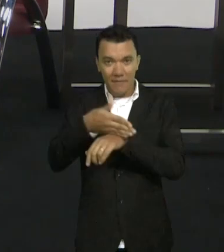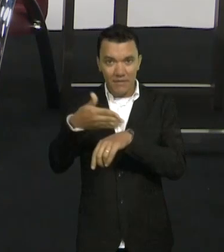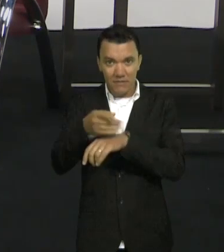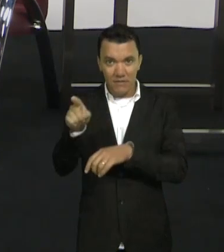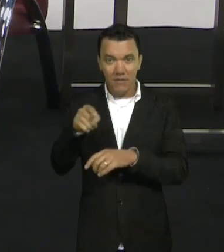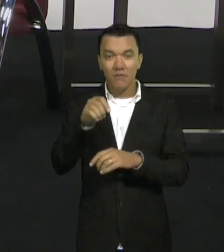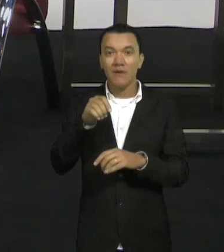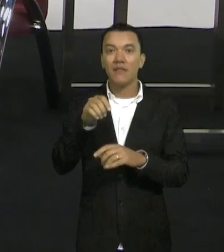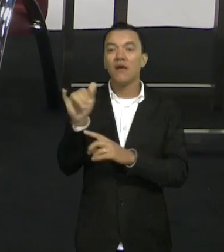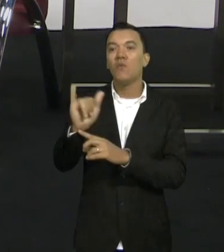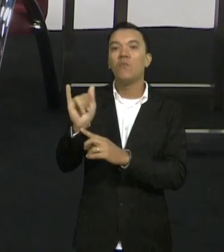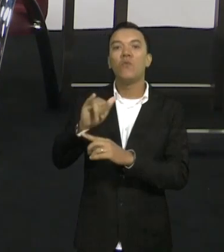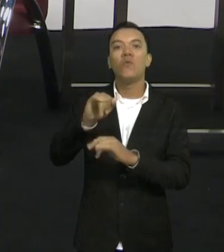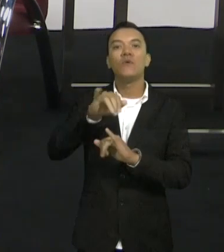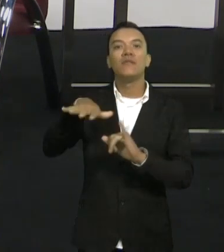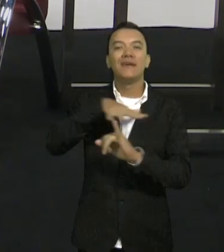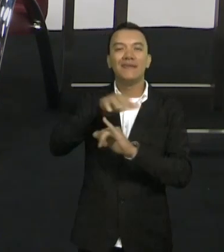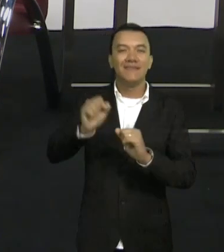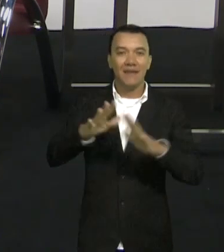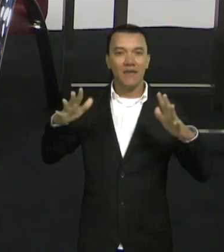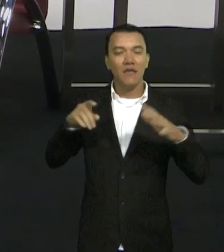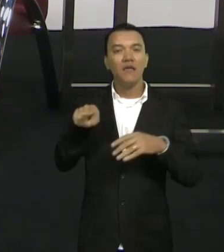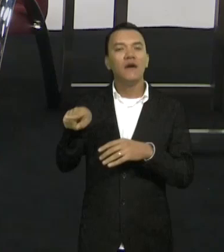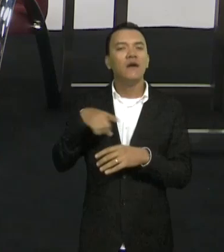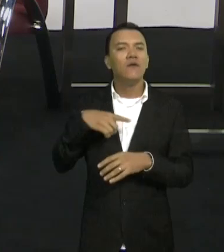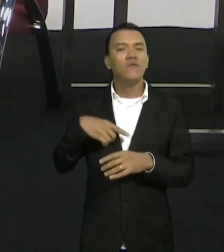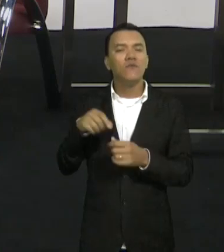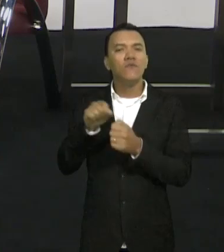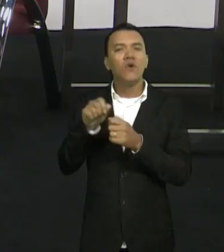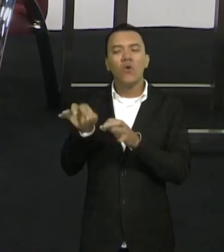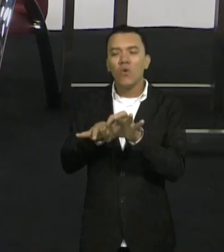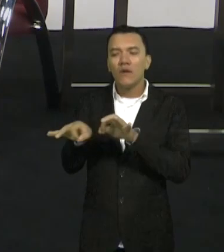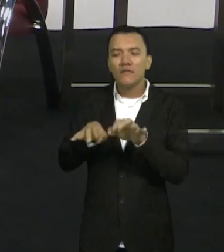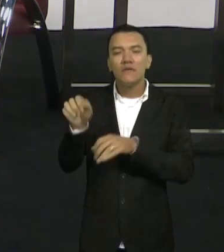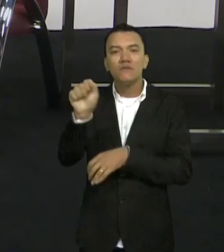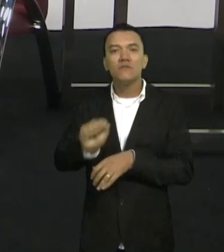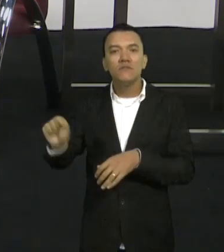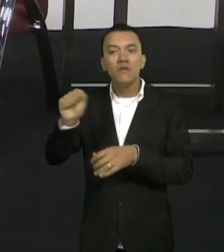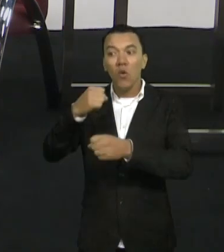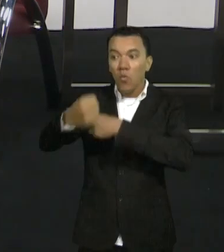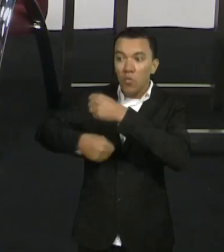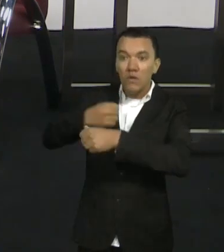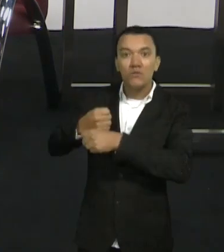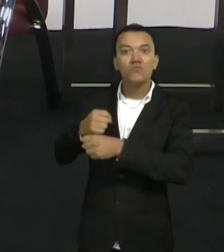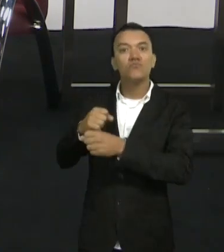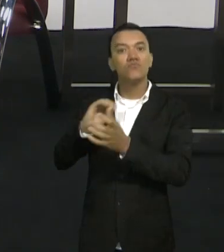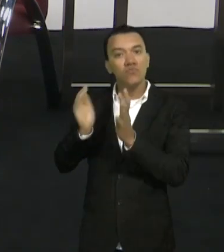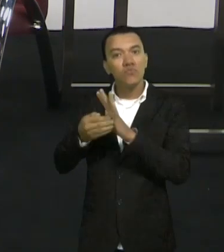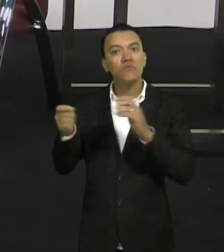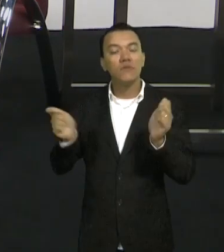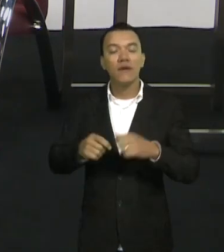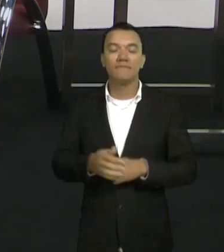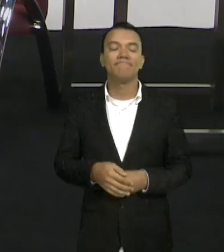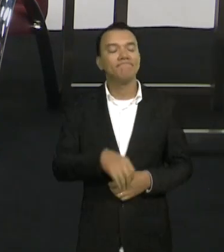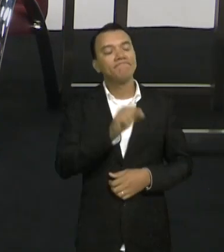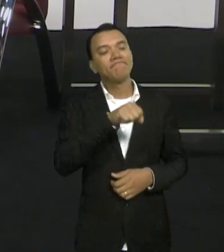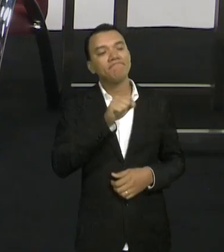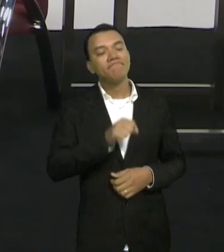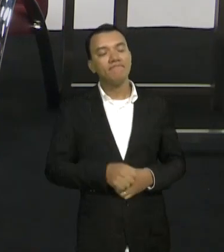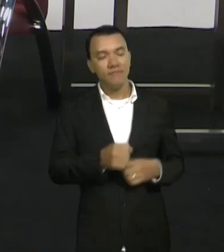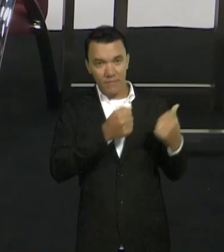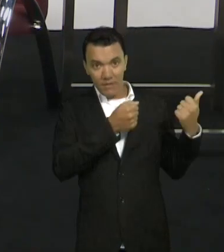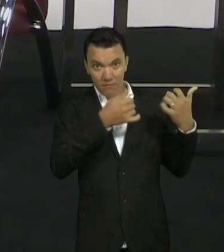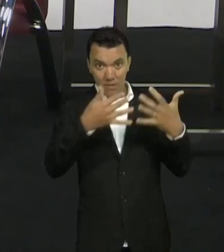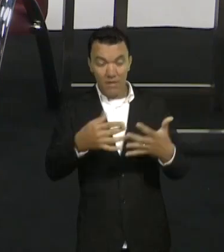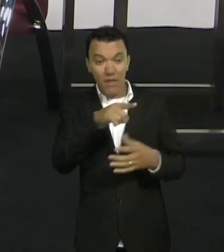fizeram, formaram uma associação para que ela fosse um trabalho durante o ano todo, né, realizado. Isso. Como eu falei no início, o